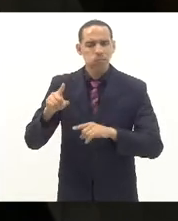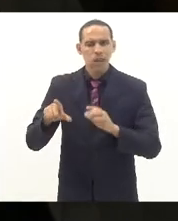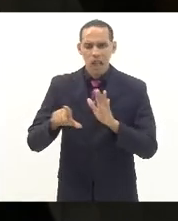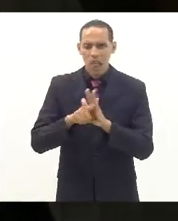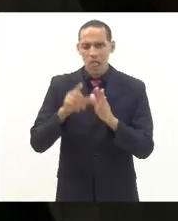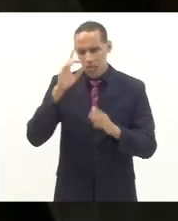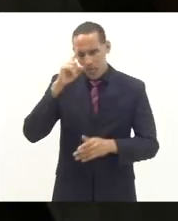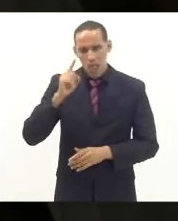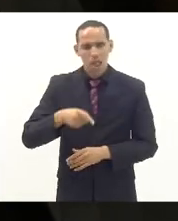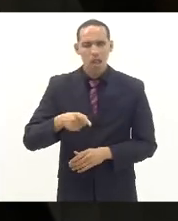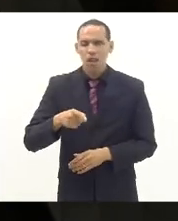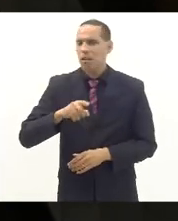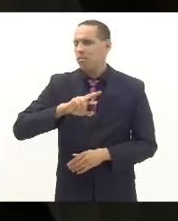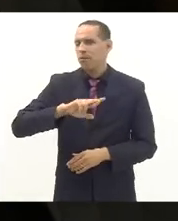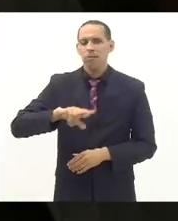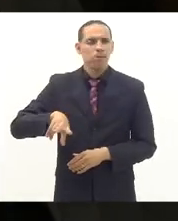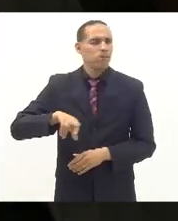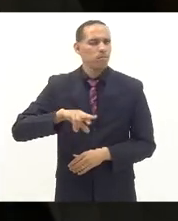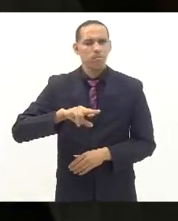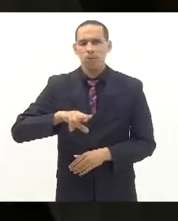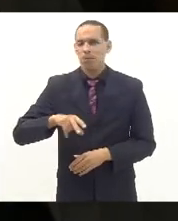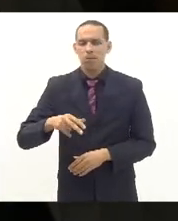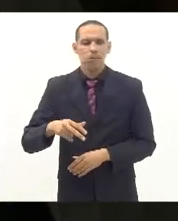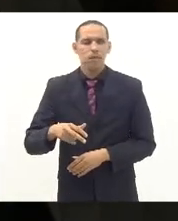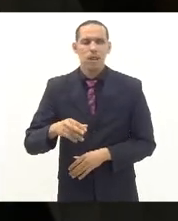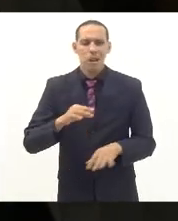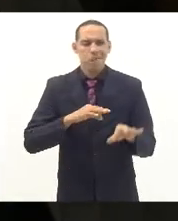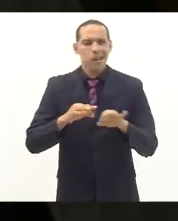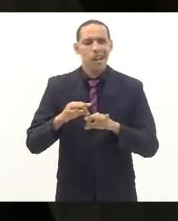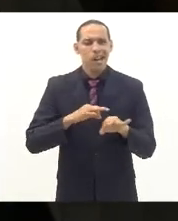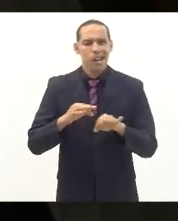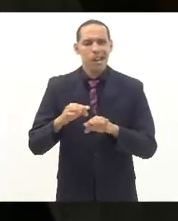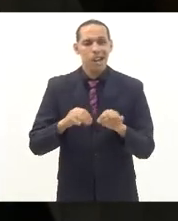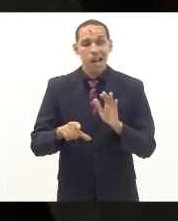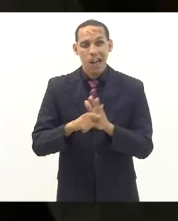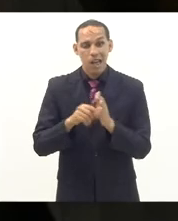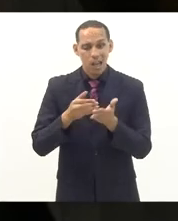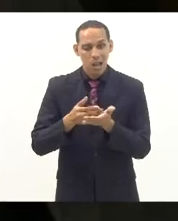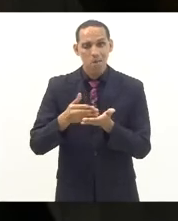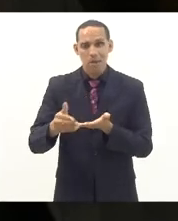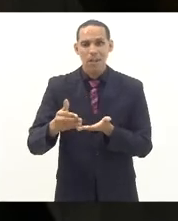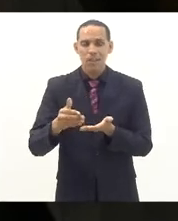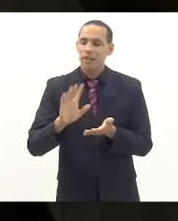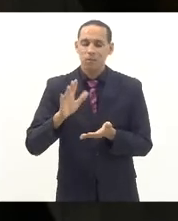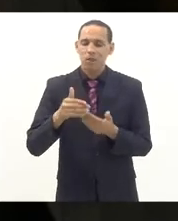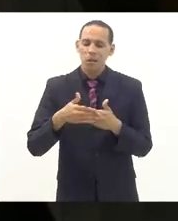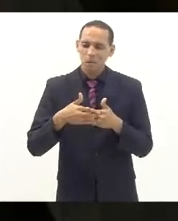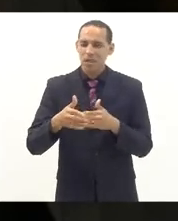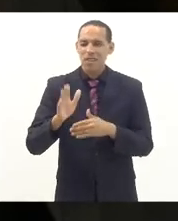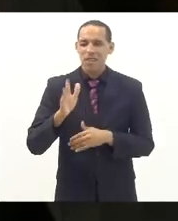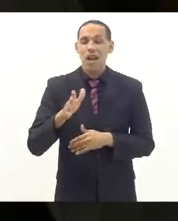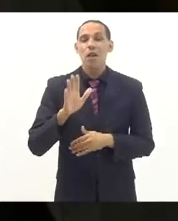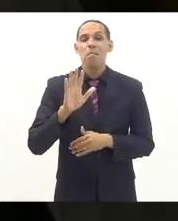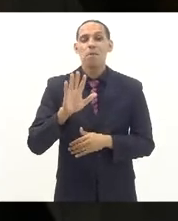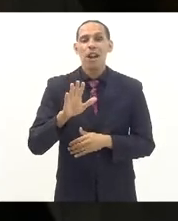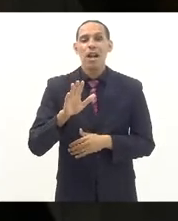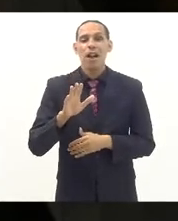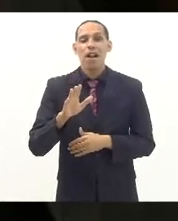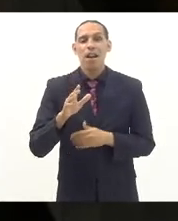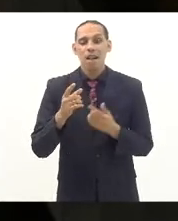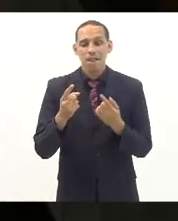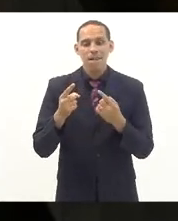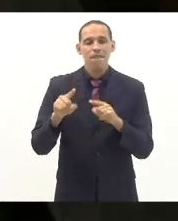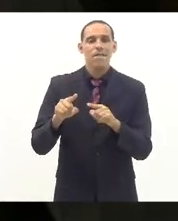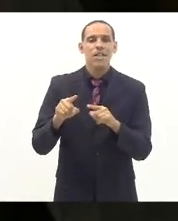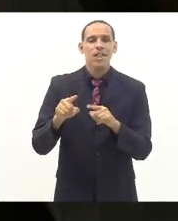no Rio de Janeiro eu acho que isso não deve ser planejado quando quando a lei entrar em vigor o melhor aí ele já estão ligou quando os efeitos da